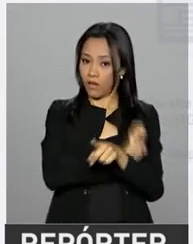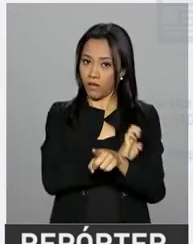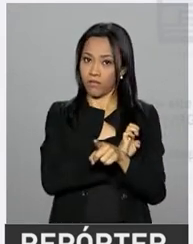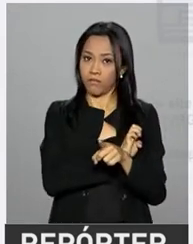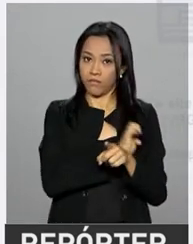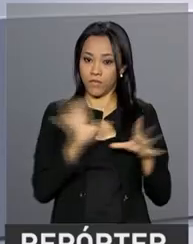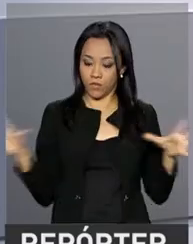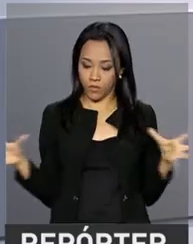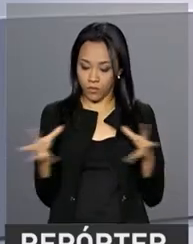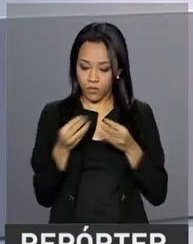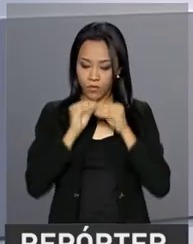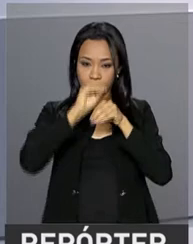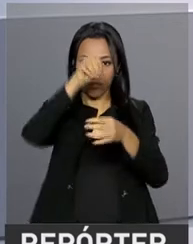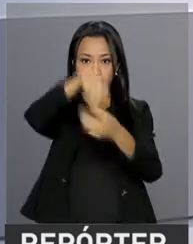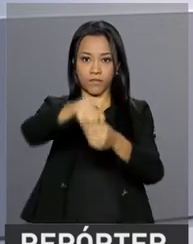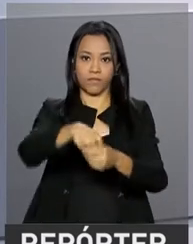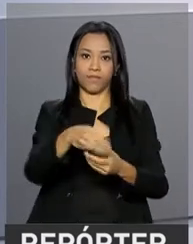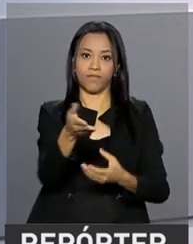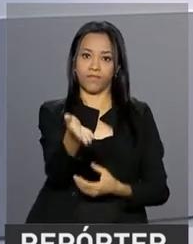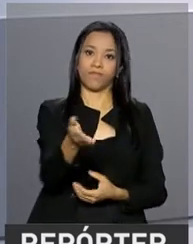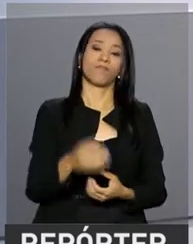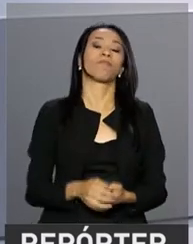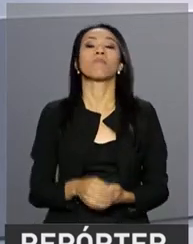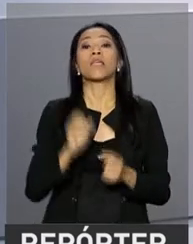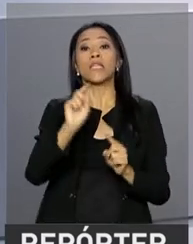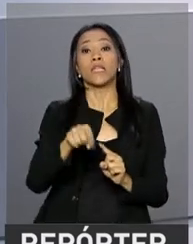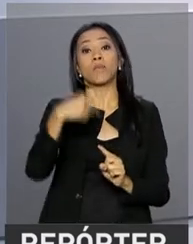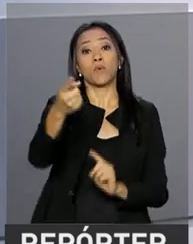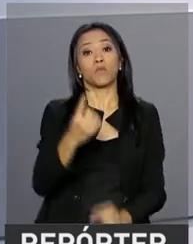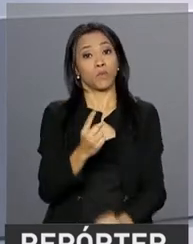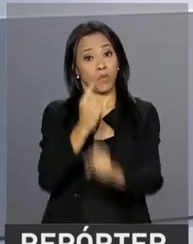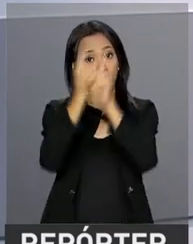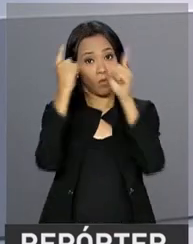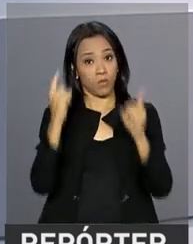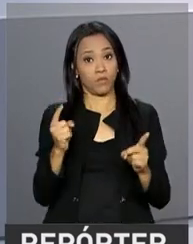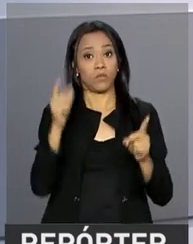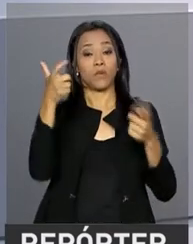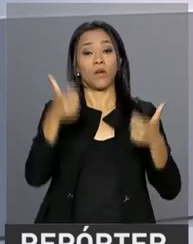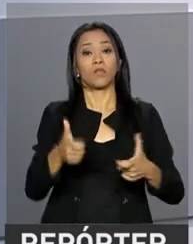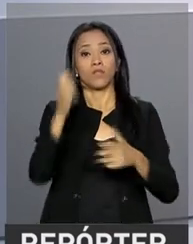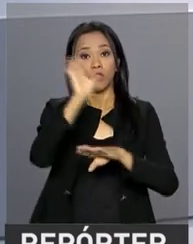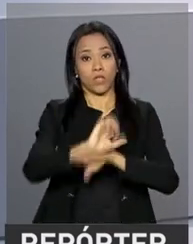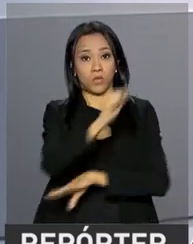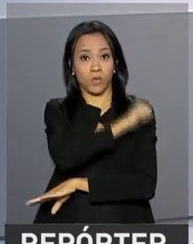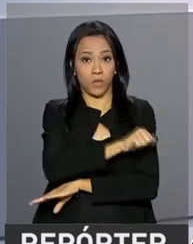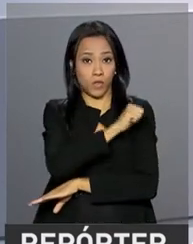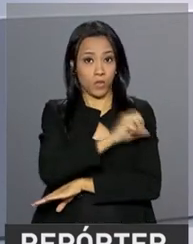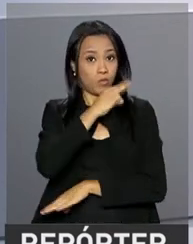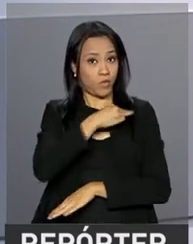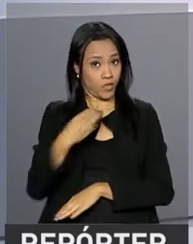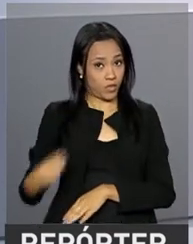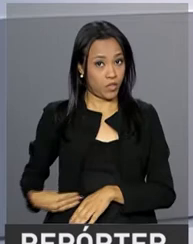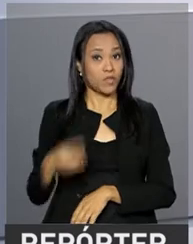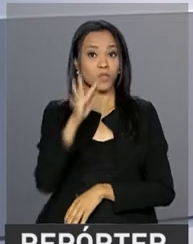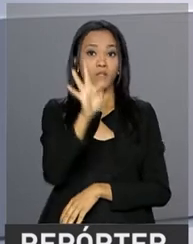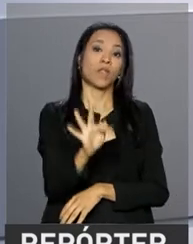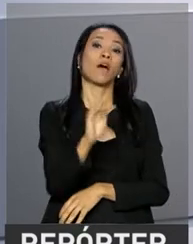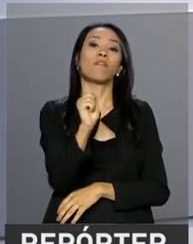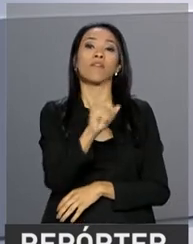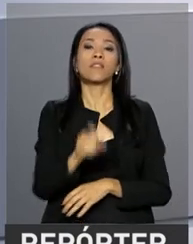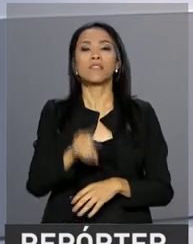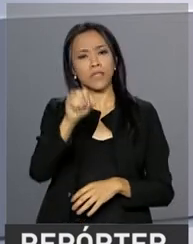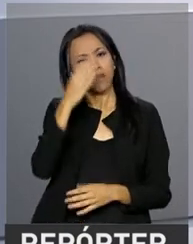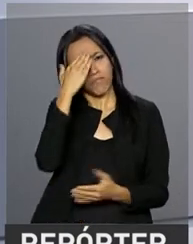IBGE. No evento no Rio de Janeiro, o ministro da Fazenda, Henrique Meirelles, falou que está confiante na aprovação da reforma